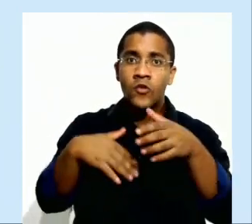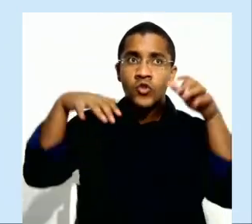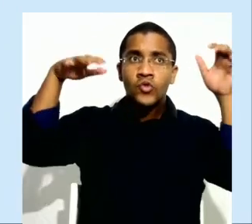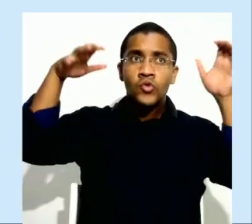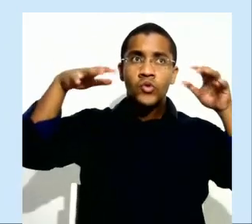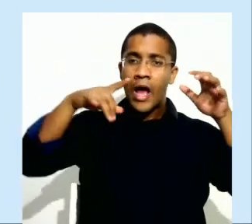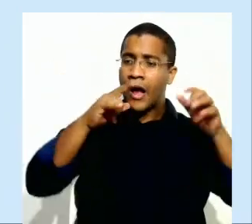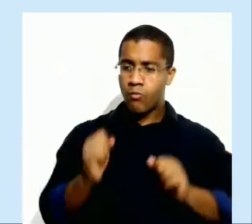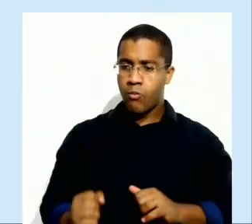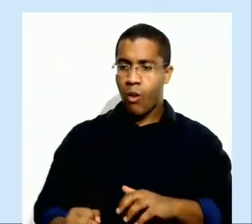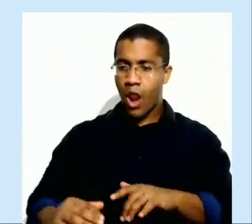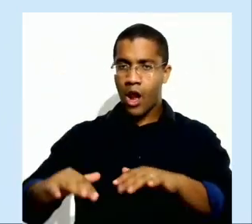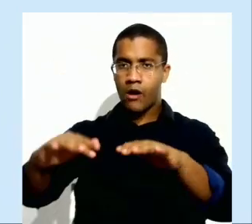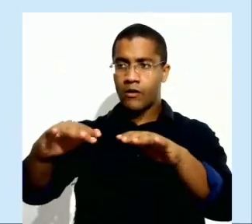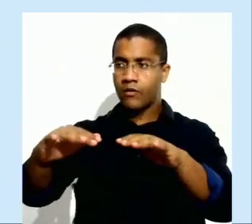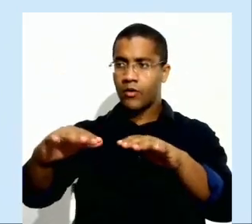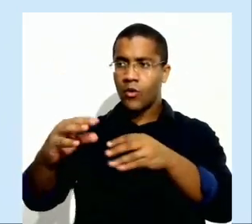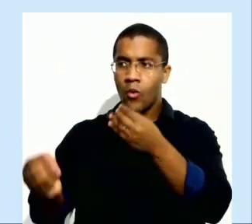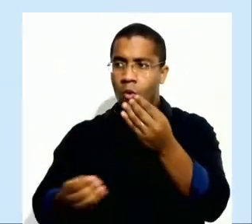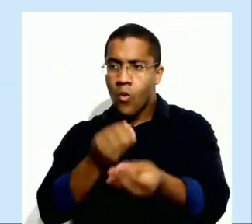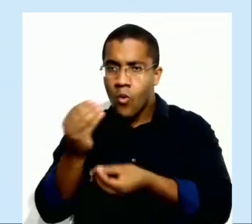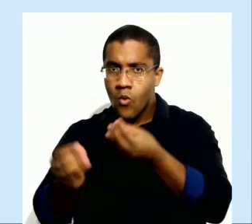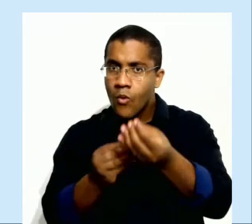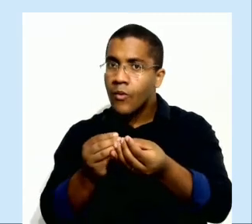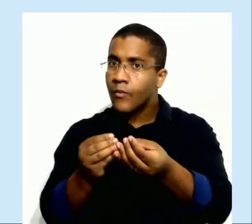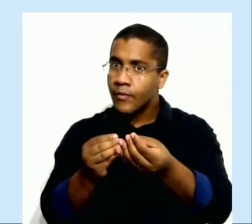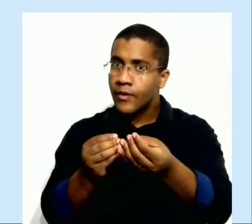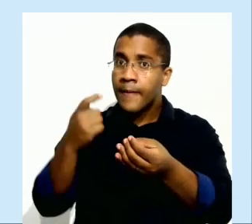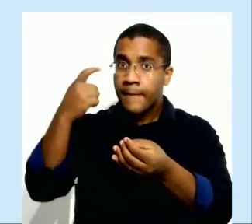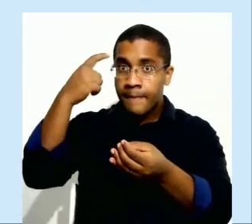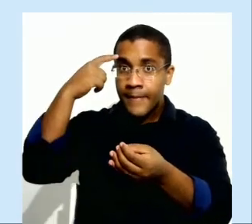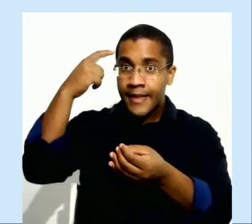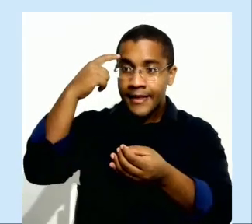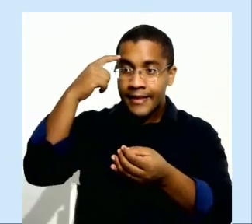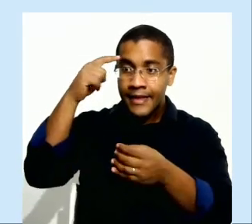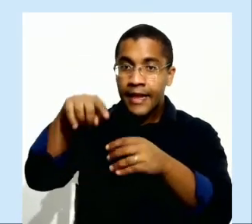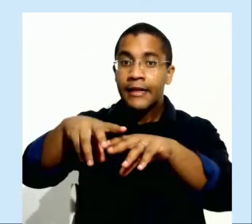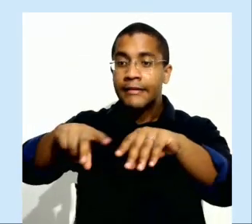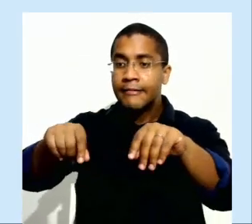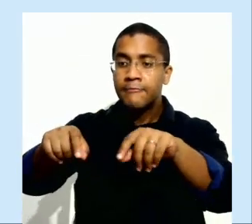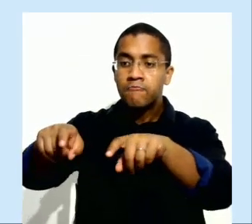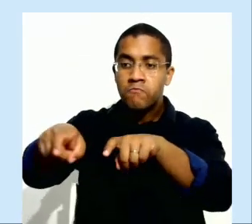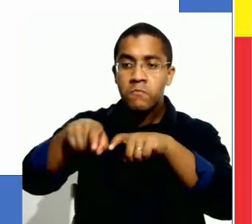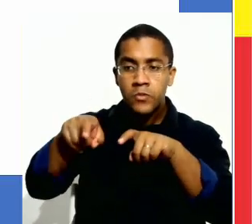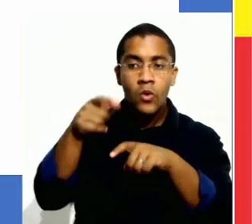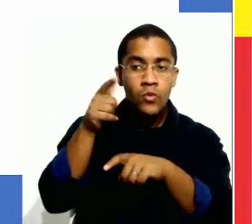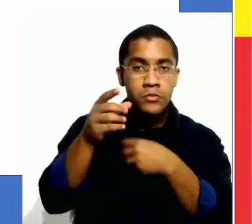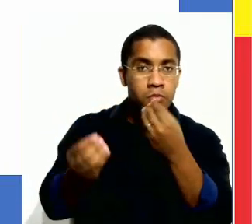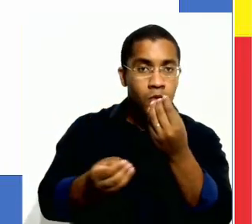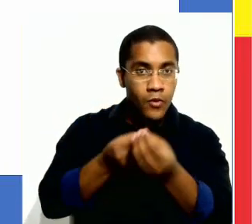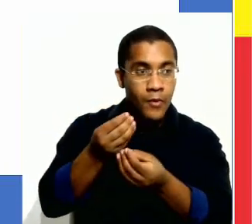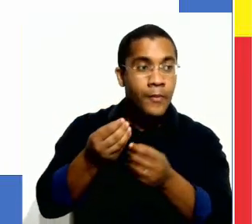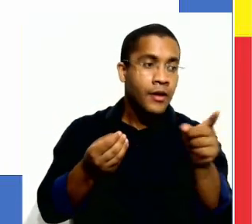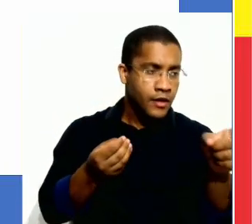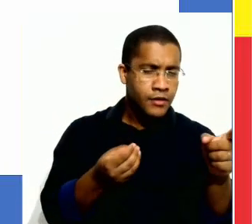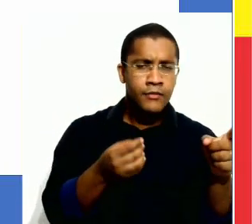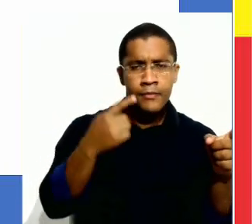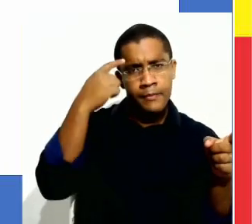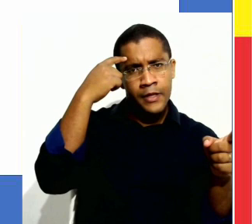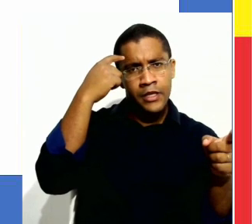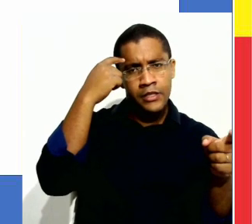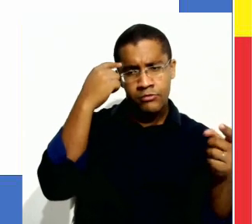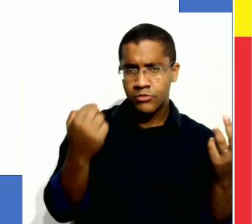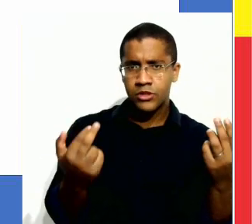das inundações, se preocupavam com a fertilidade do solo, né? Por volta de